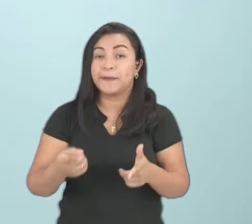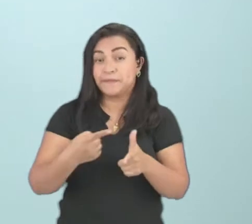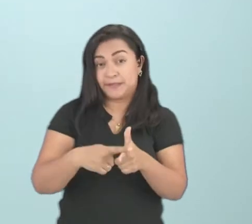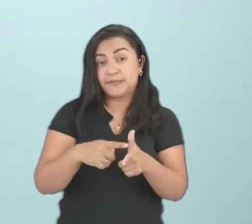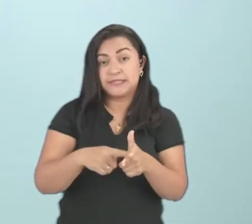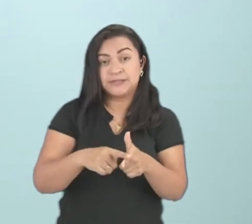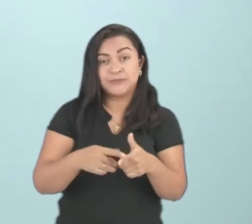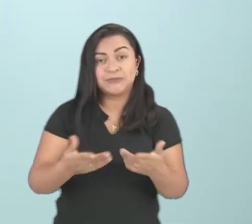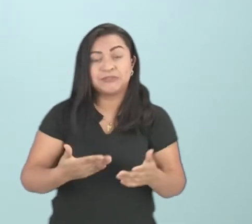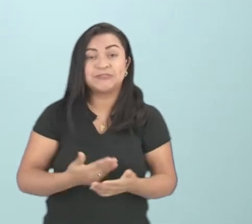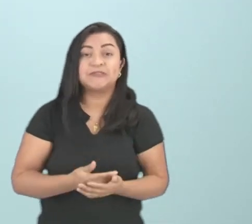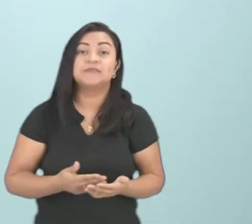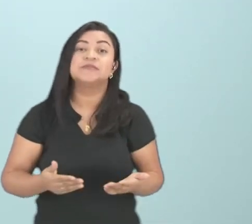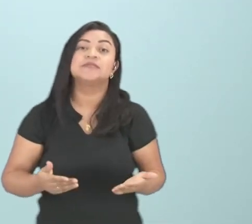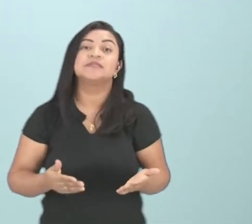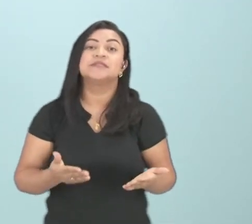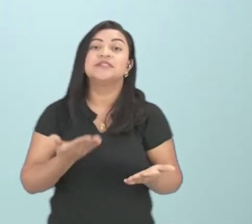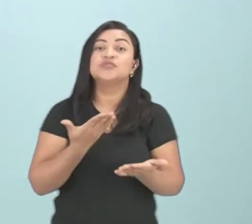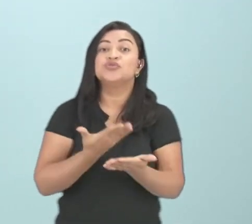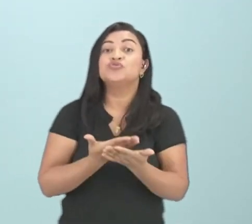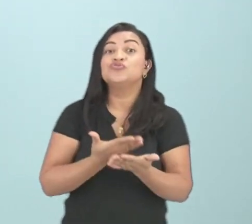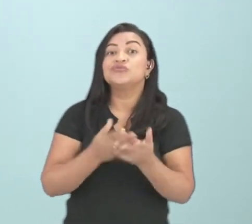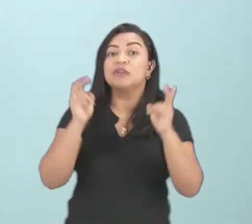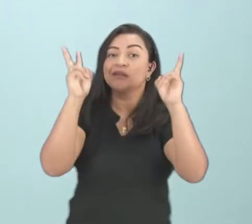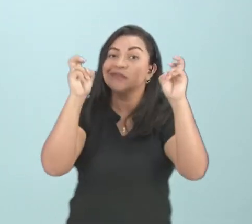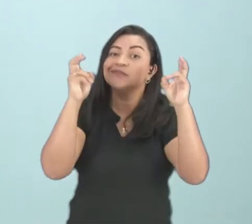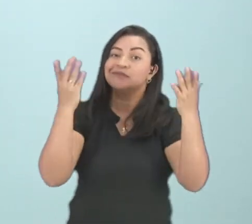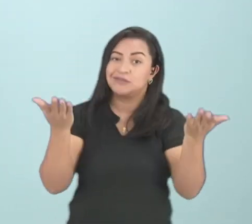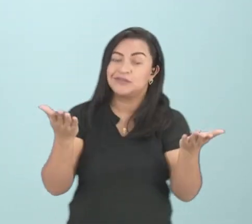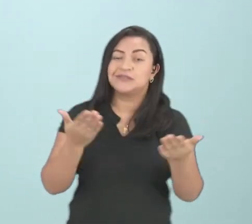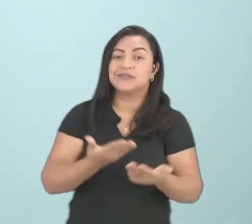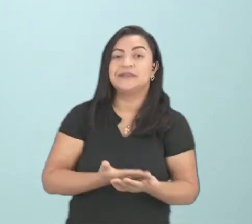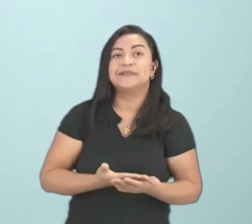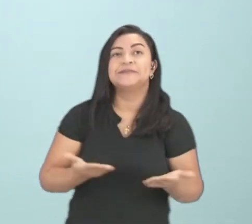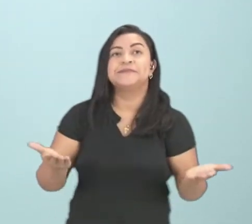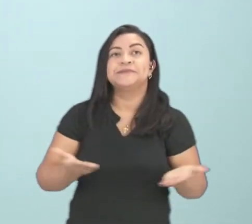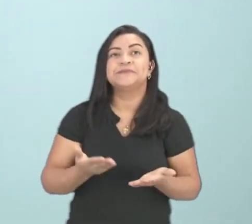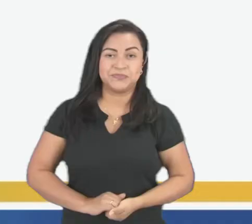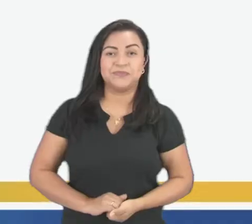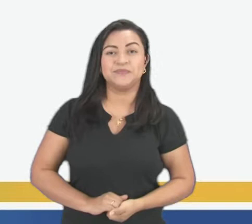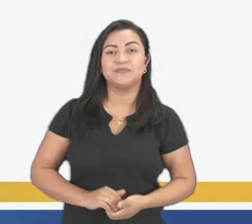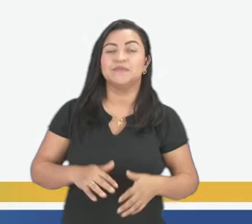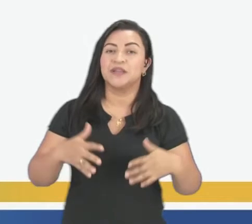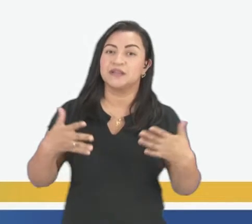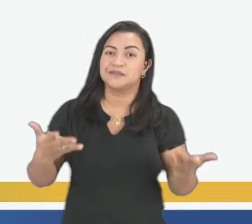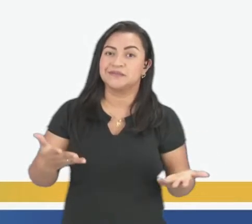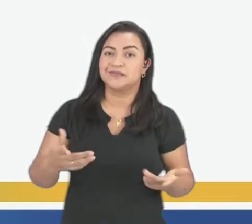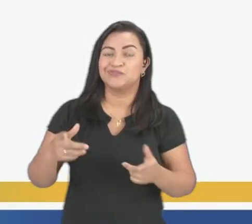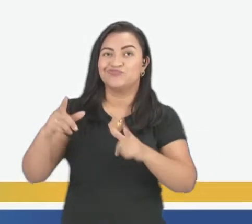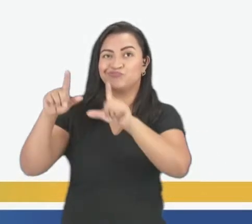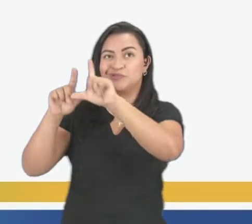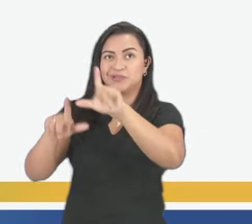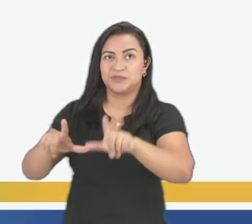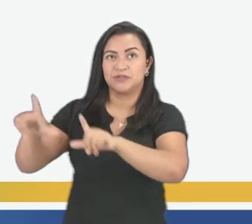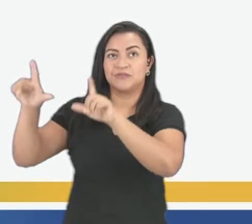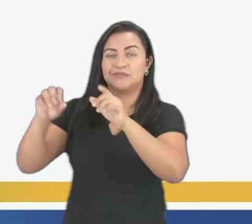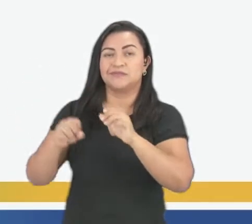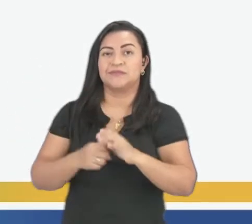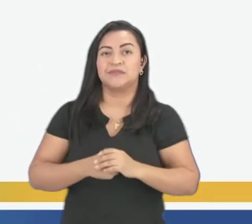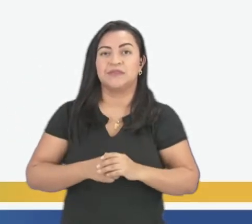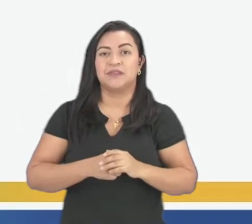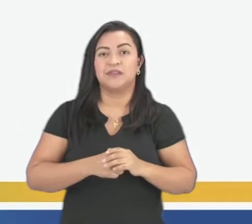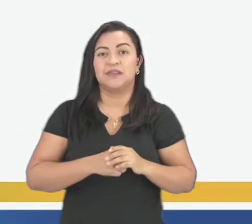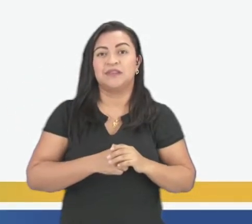vamos estar trabalhando hoje, é o assunto da nossa aula. Vamos para o nosso primeiro slide. Então, nós temos aí, pessoal, as definições